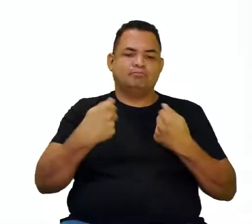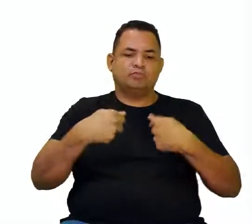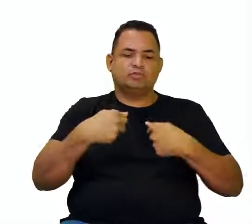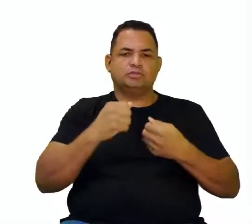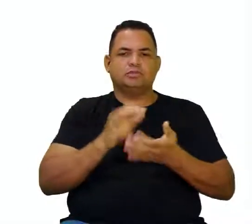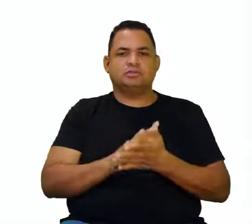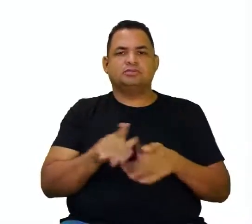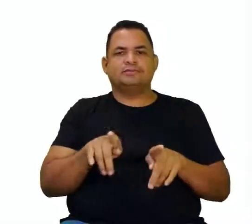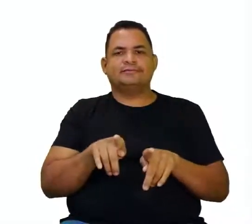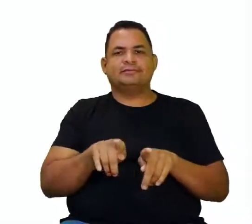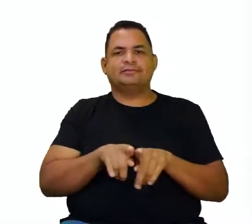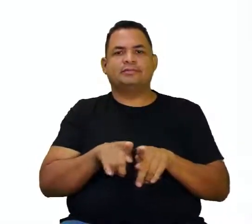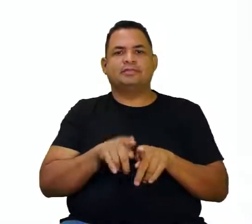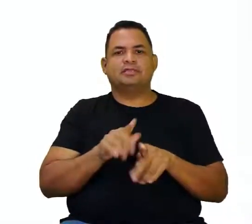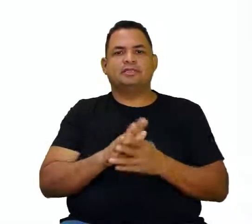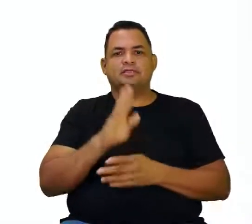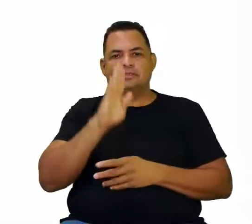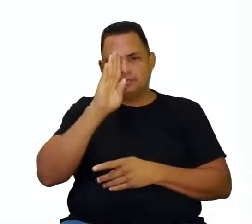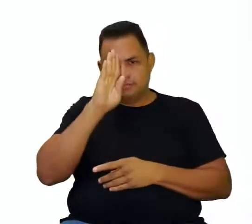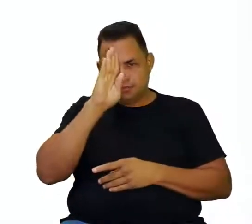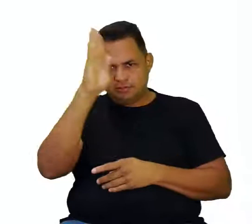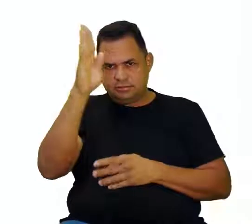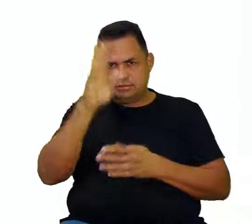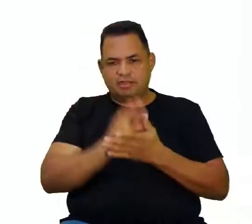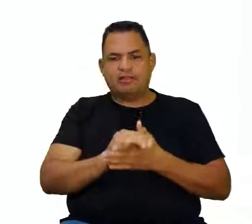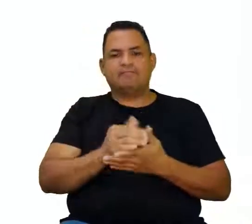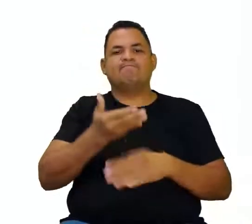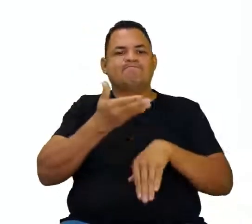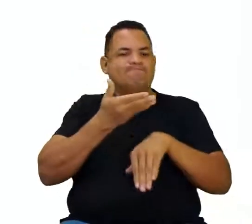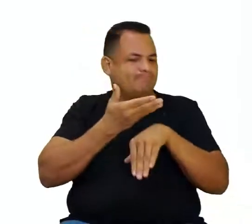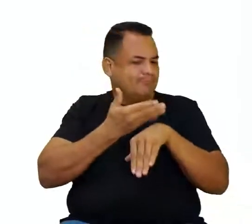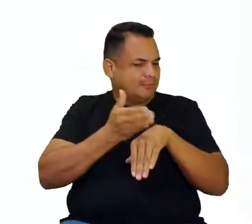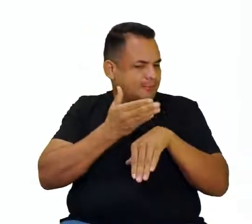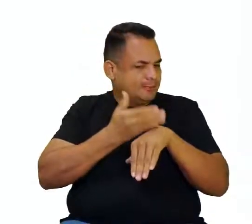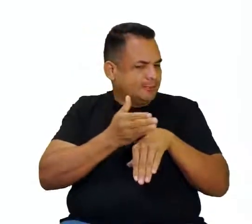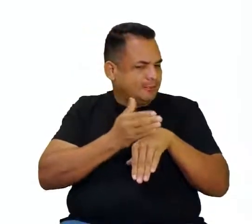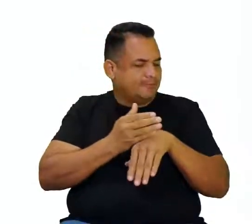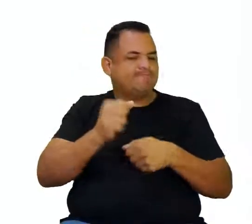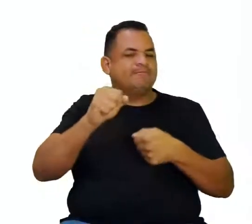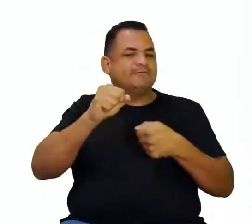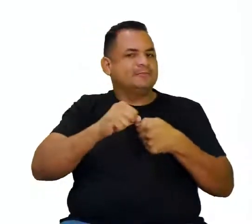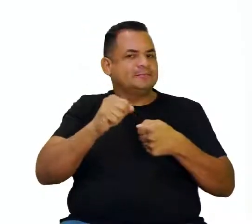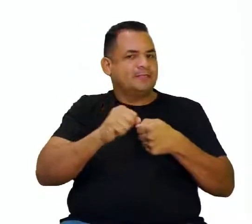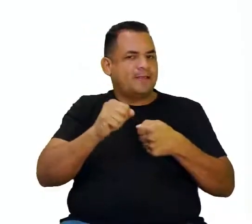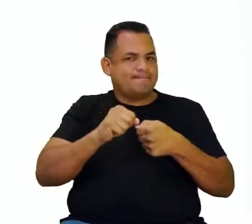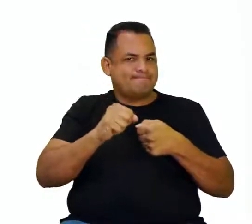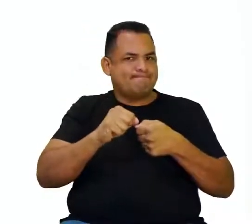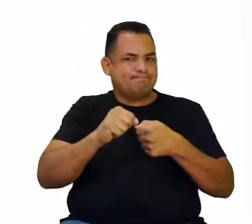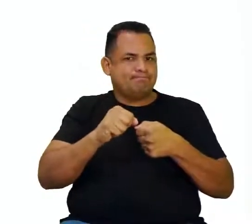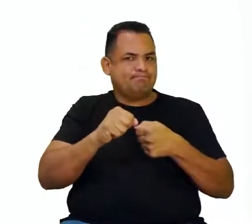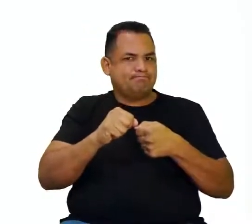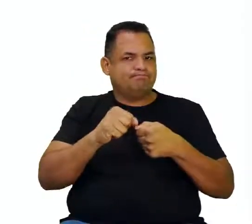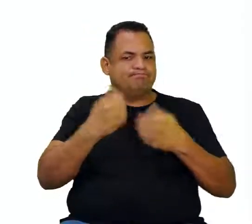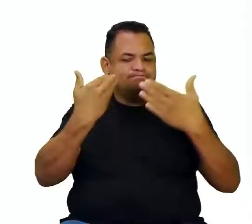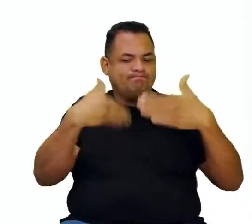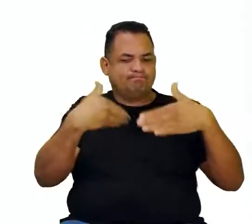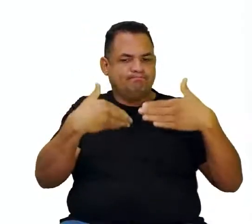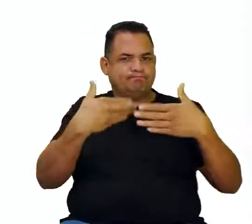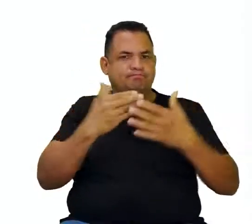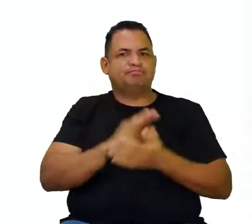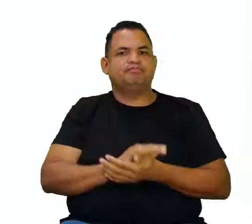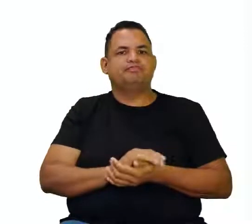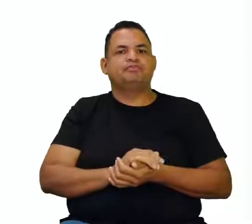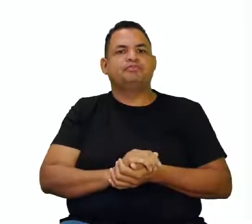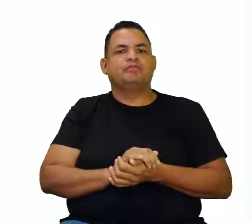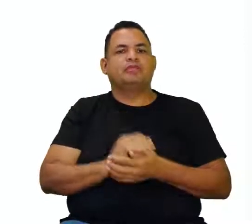dicas, é refazer as provas. Isso mesmo, pessoal. Por quê? Você